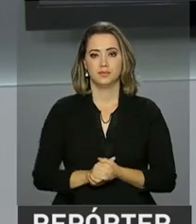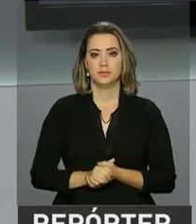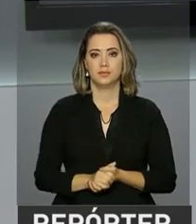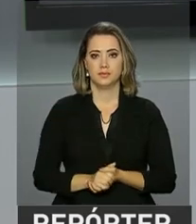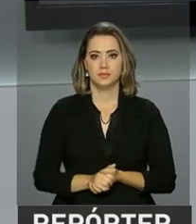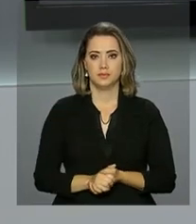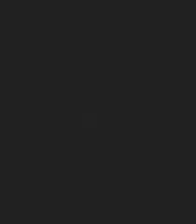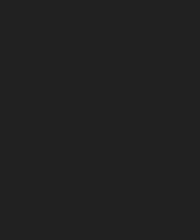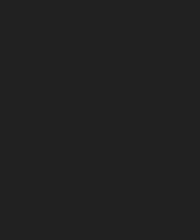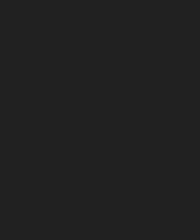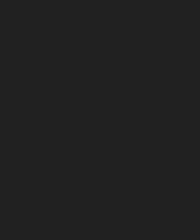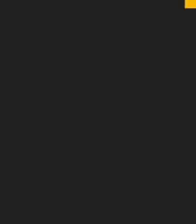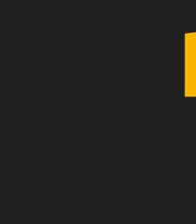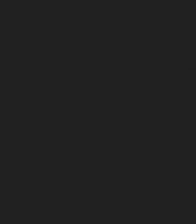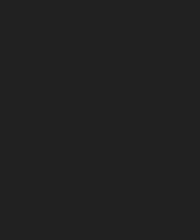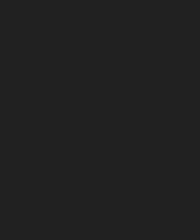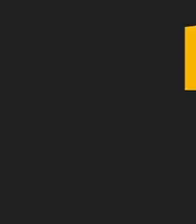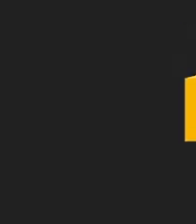Federal.